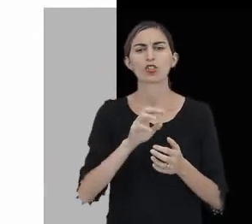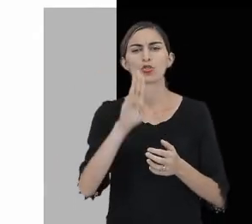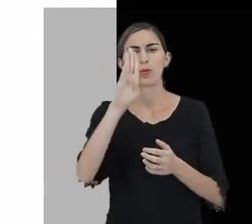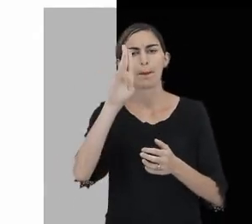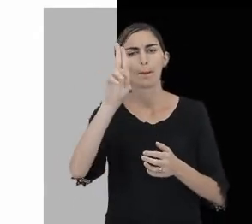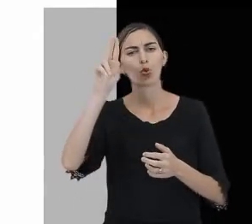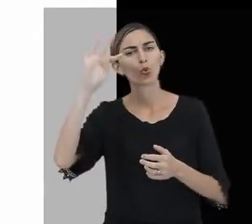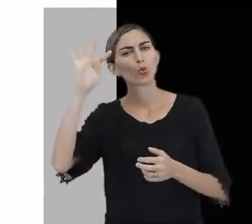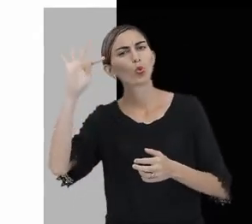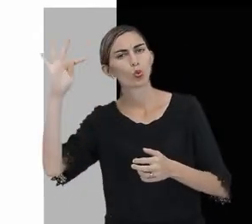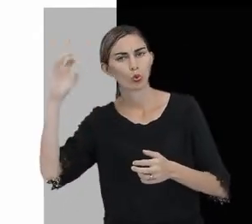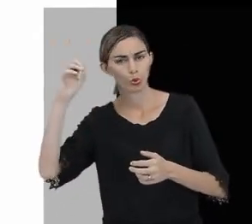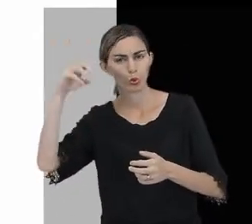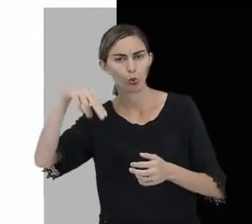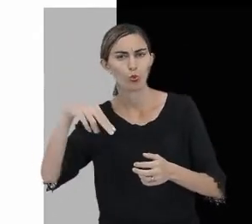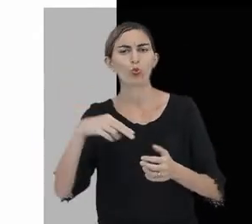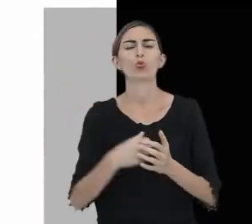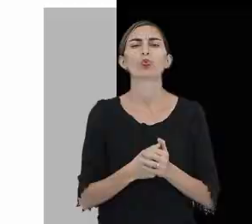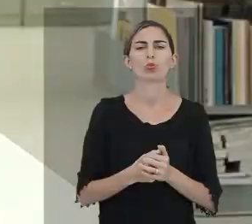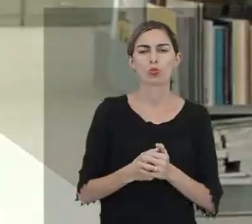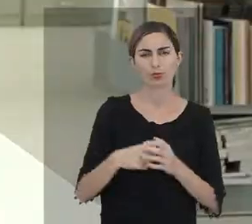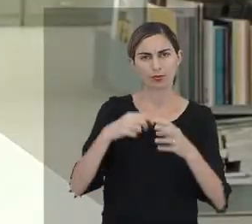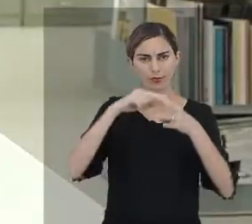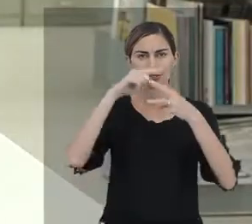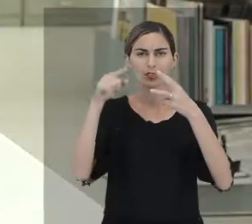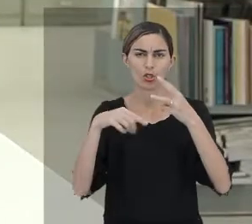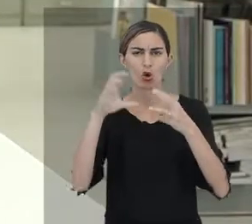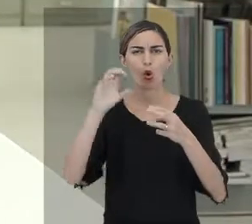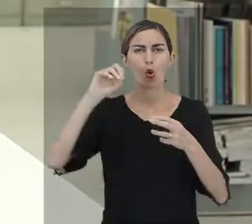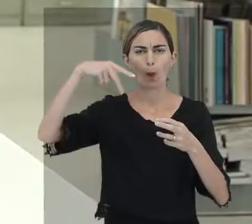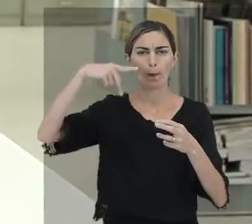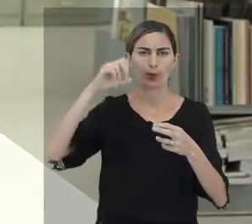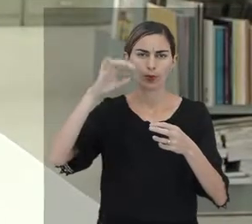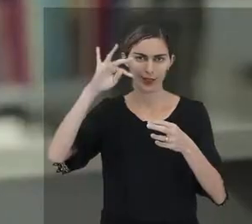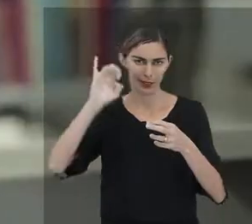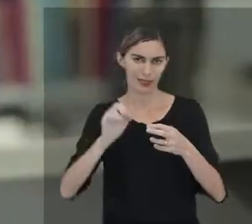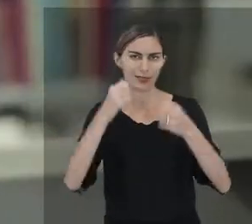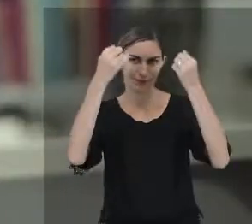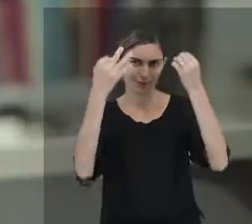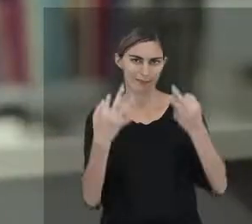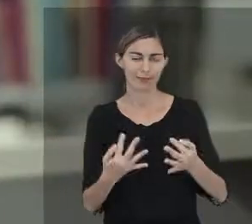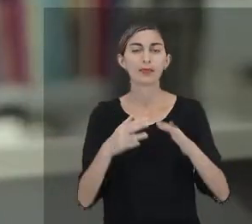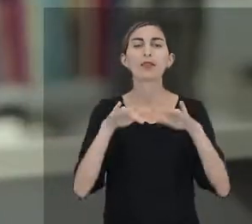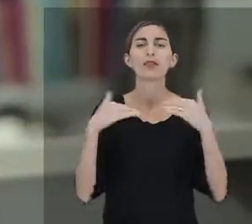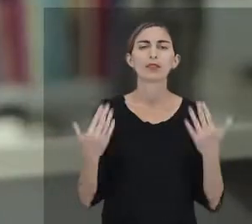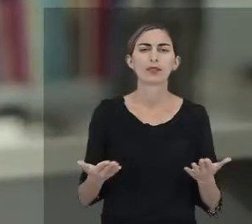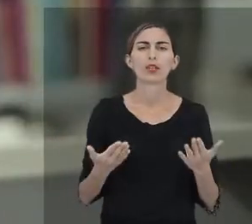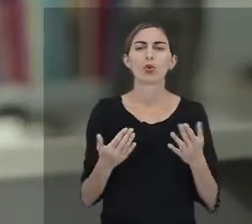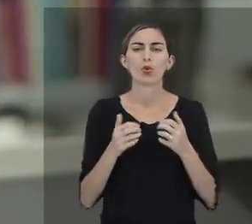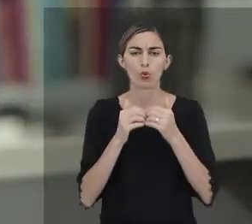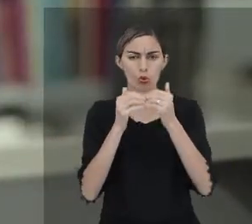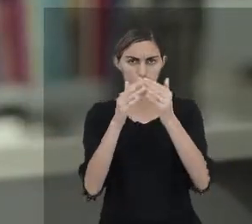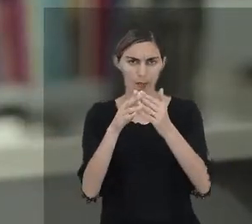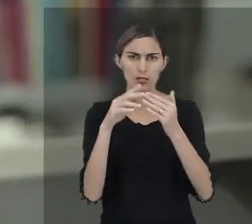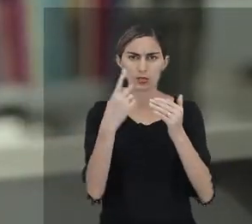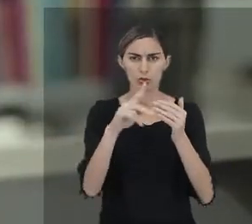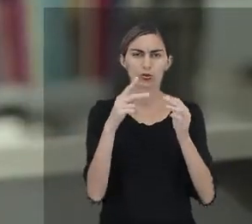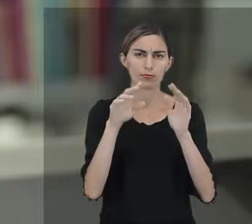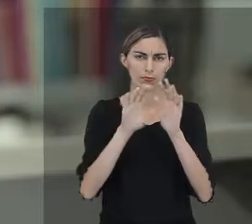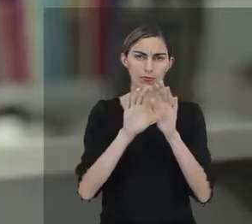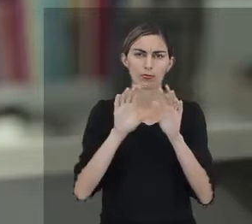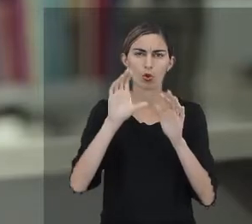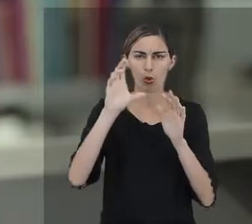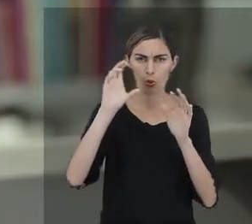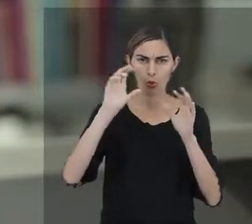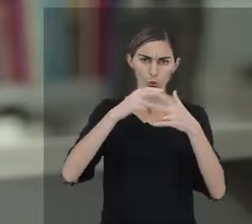Radio Button e o Toast, certo? A gente vai falar sobre esses componentes aqui. Então, começando a nossa aula, o conteúdo da